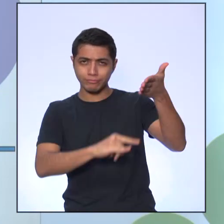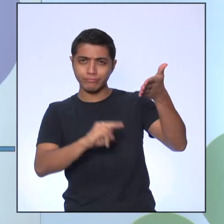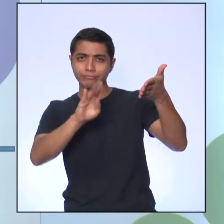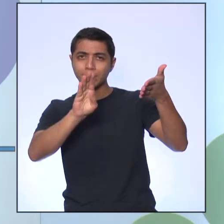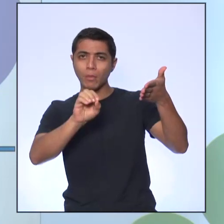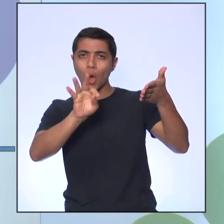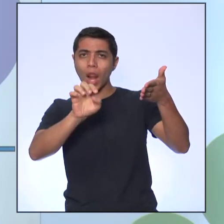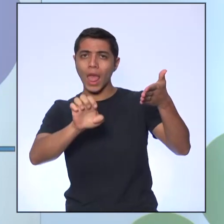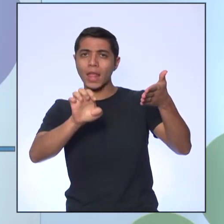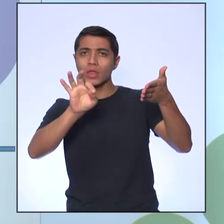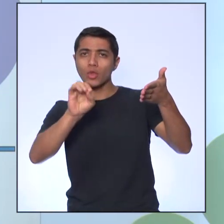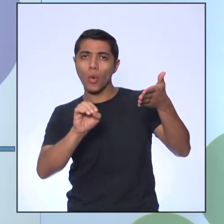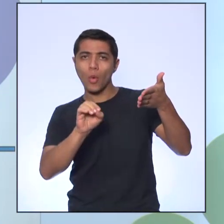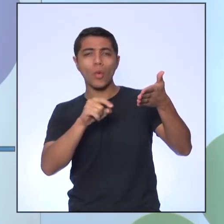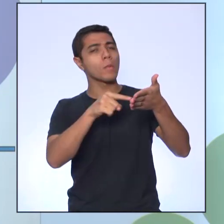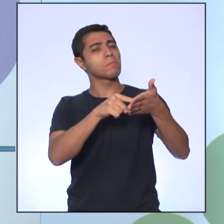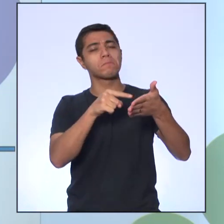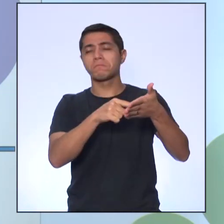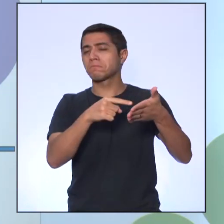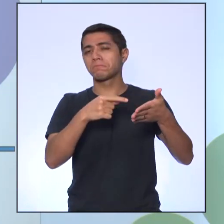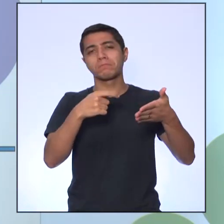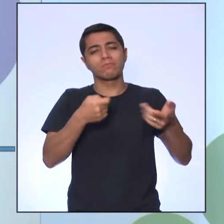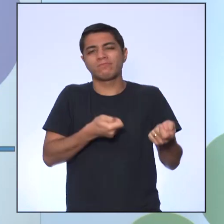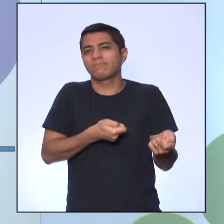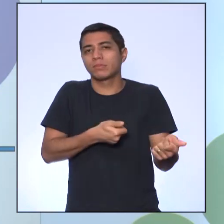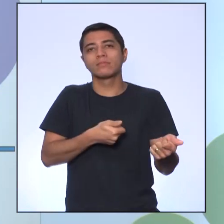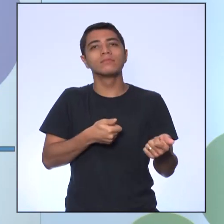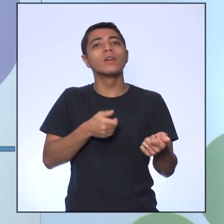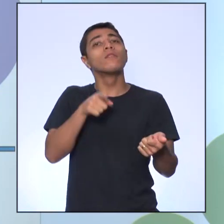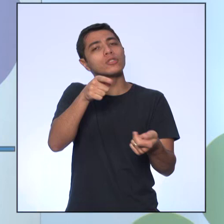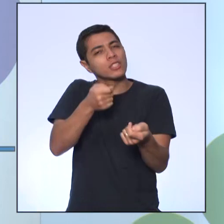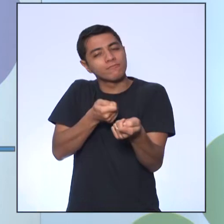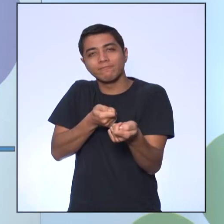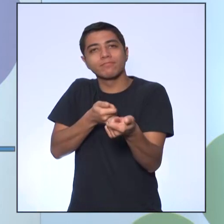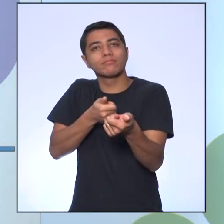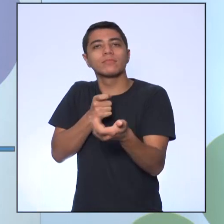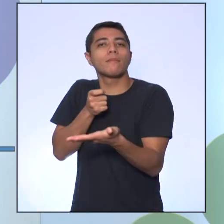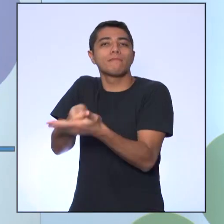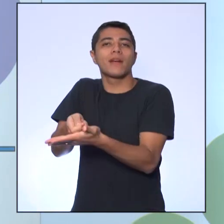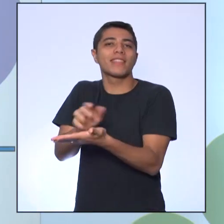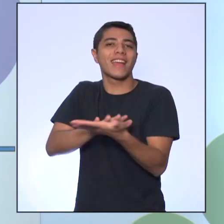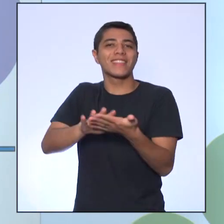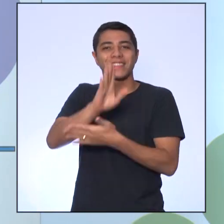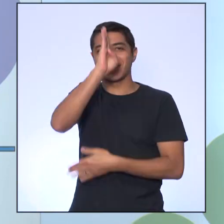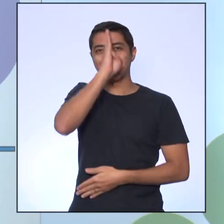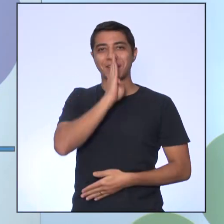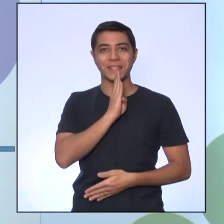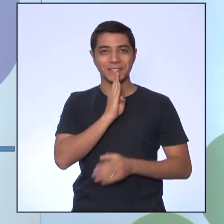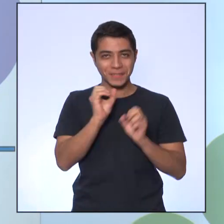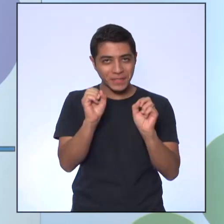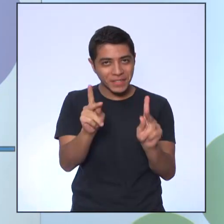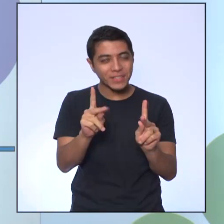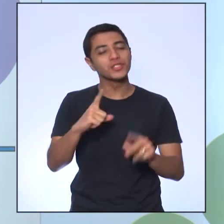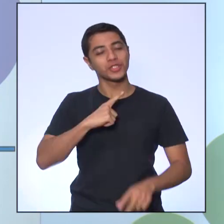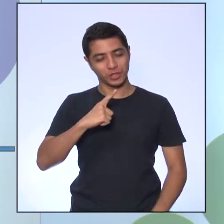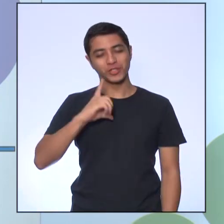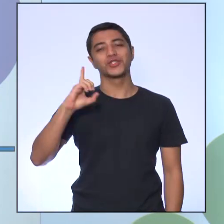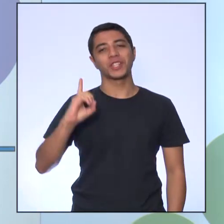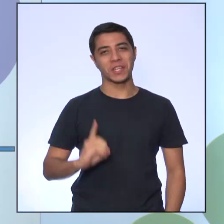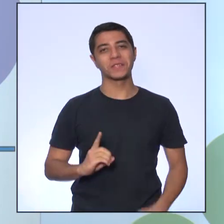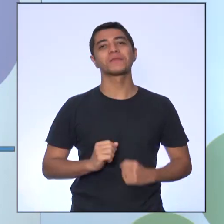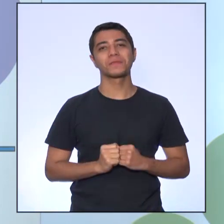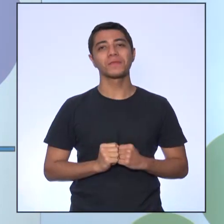porque vocês têm direito à gratuidade da inscrição neste processo do Enem, tá? E para fazer inscrição, basta acessar